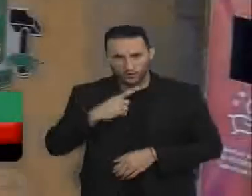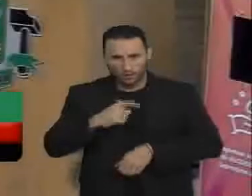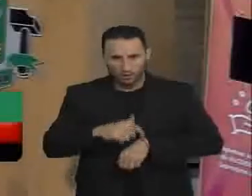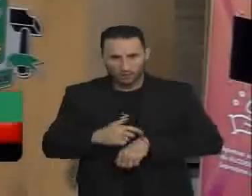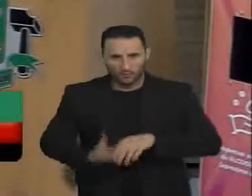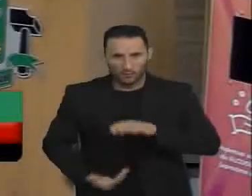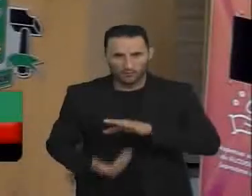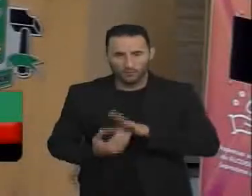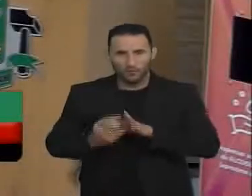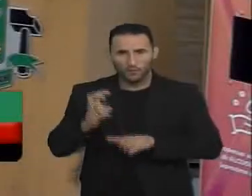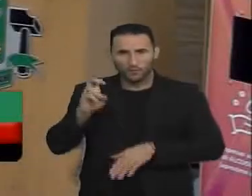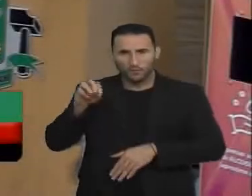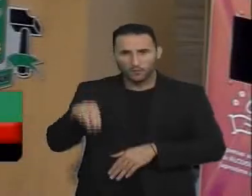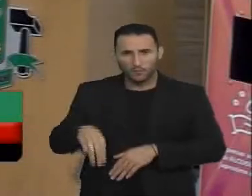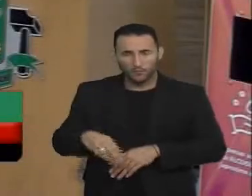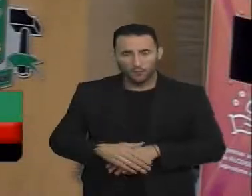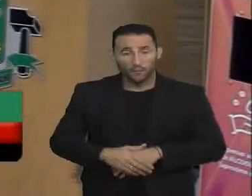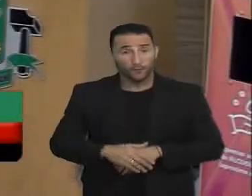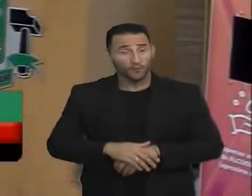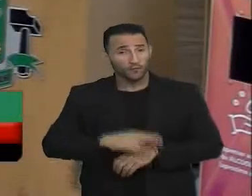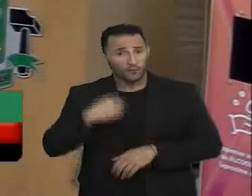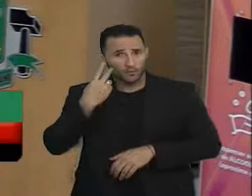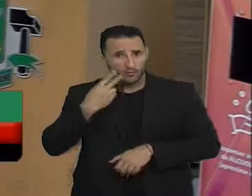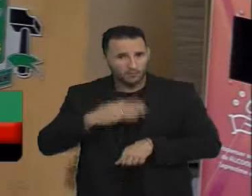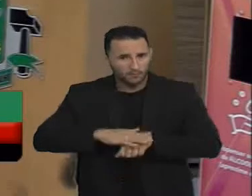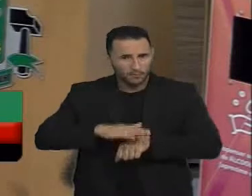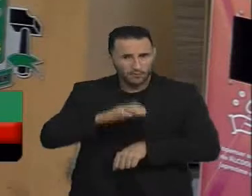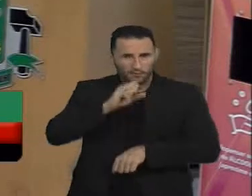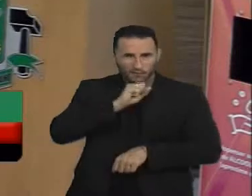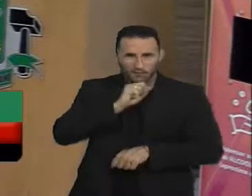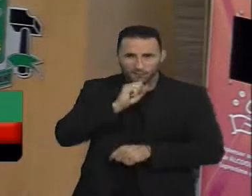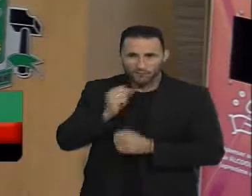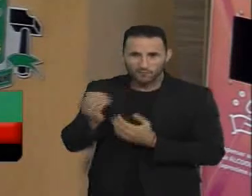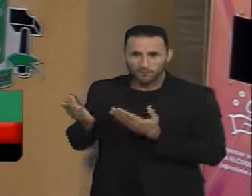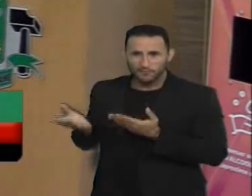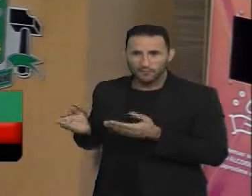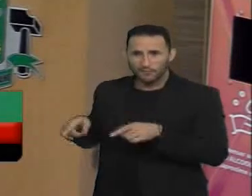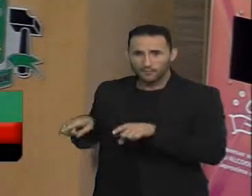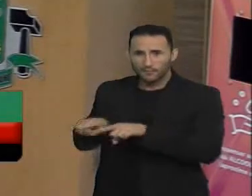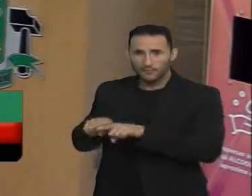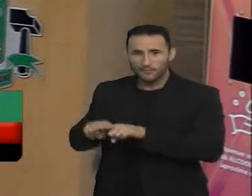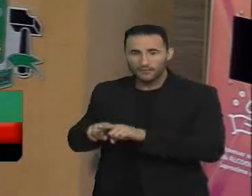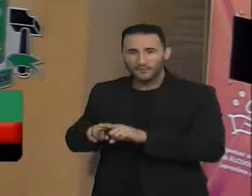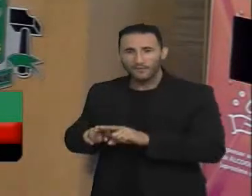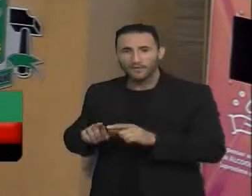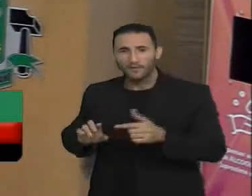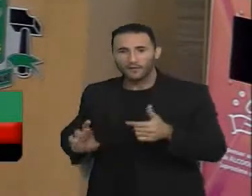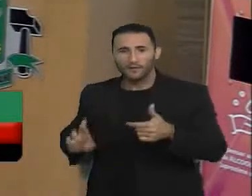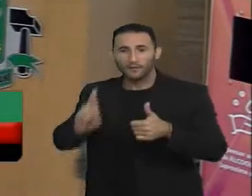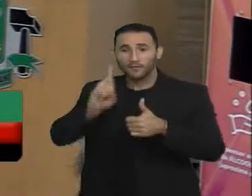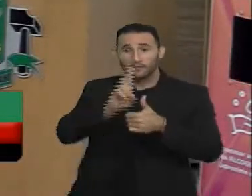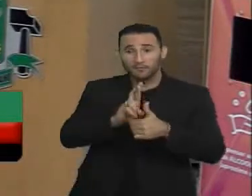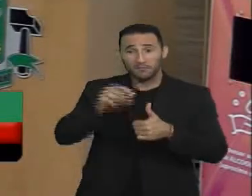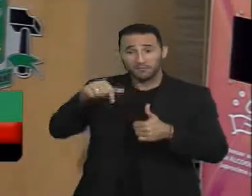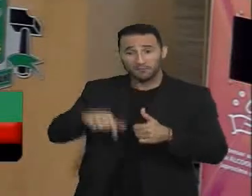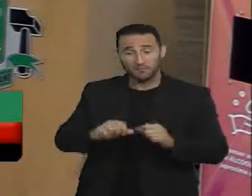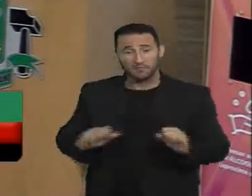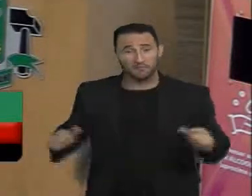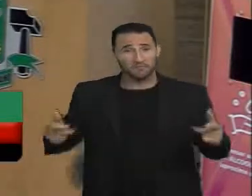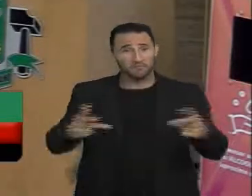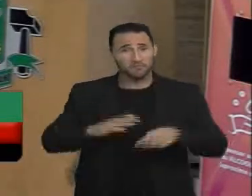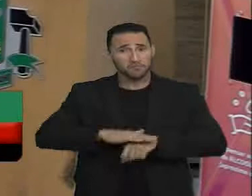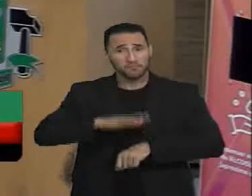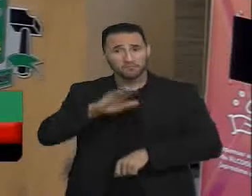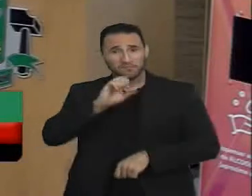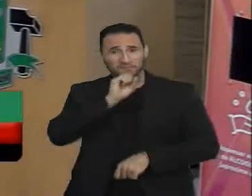o vereador mais antigo dessa casa também é Vossa Excelência, saudando o procurador mais antigo. Que legal, hein? Que bom. Isso é bom demais para a